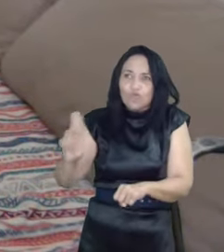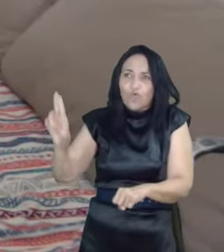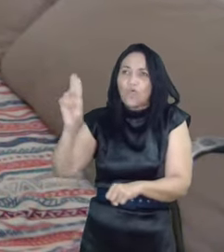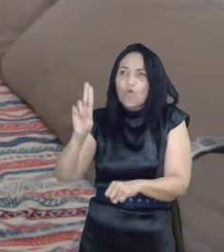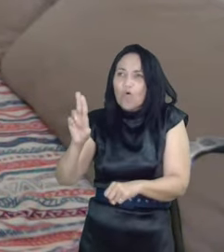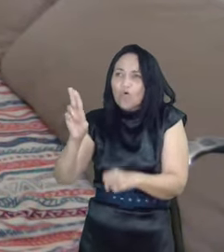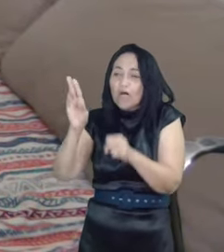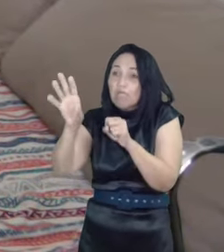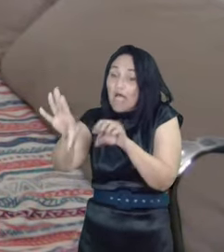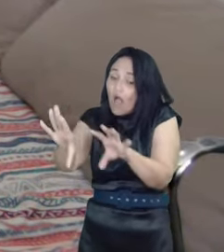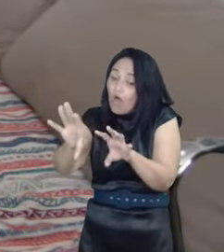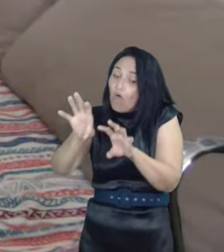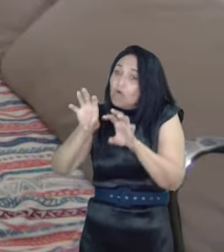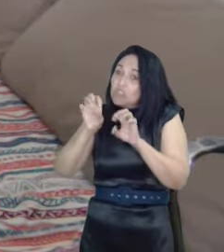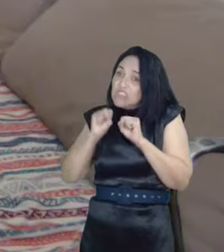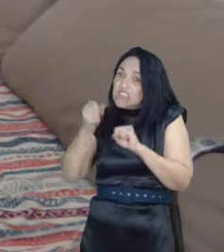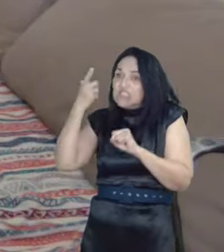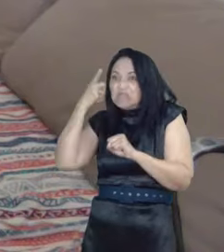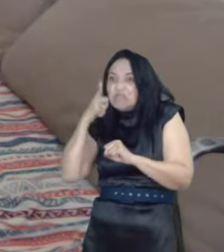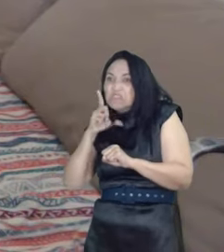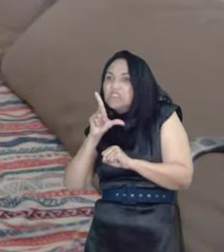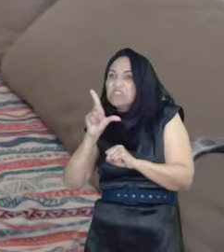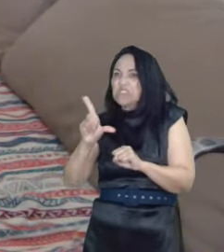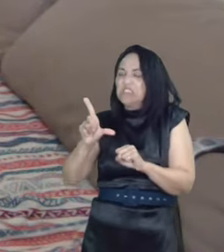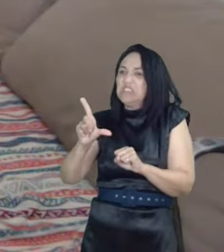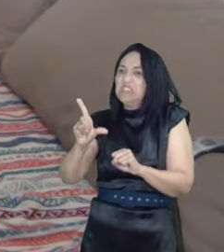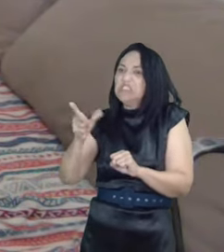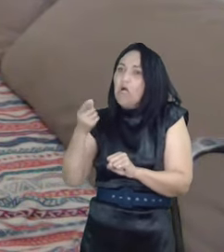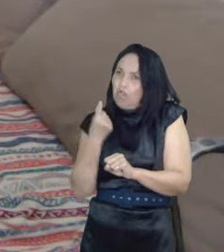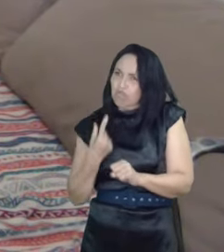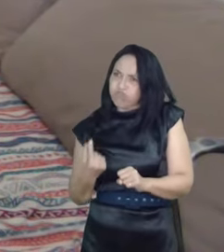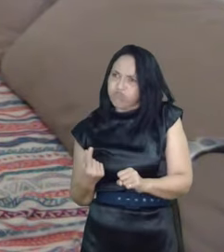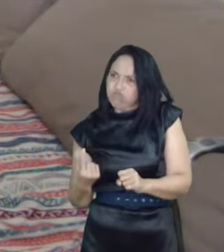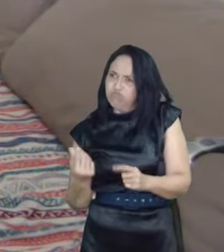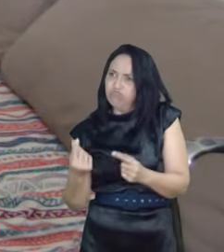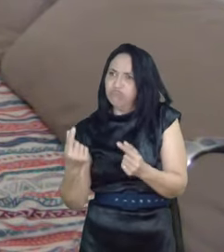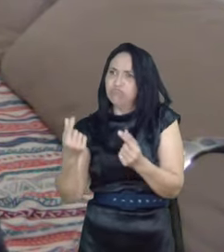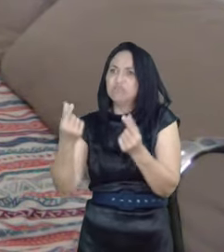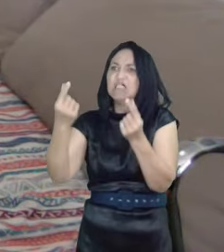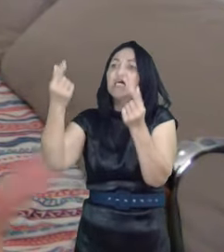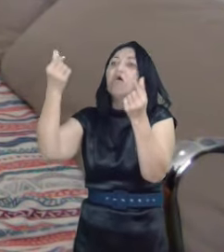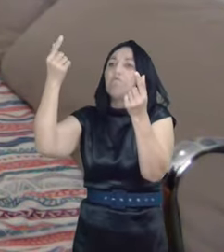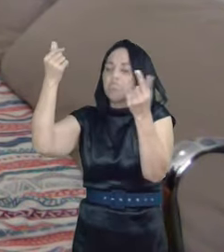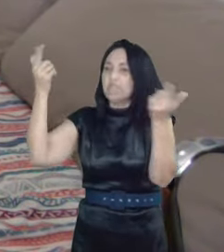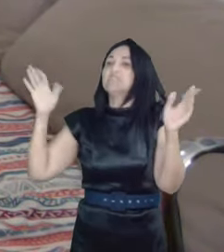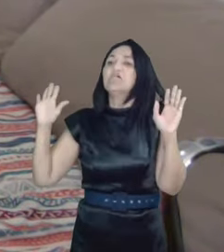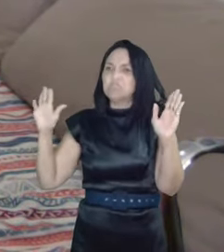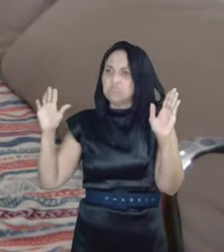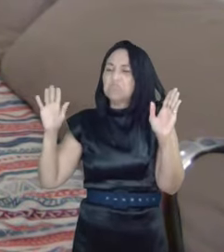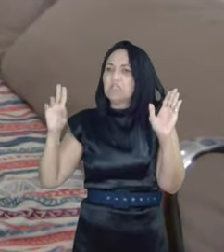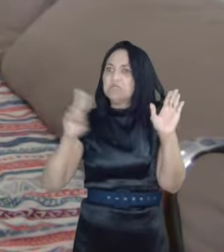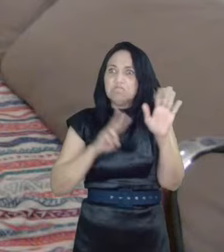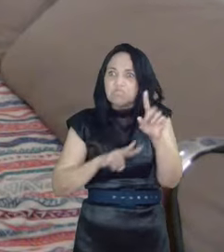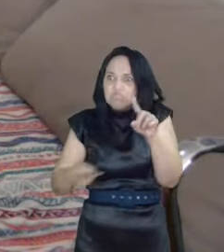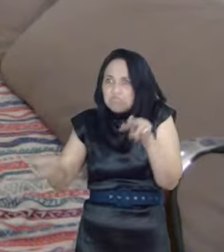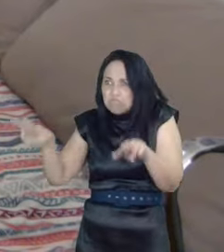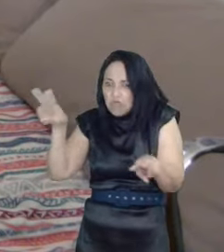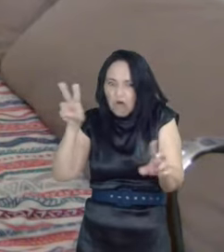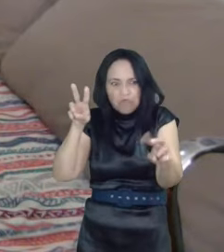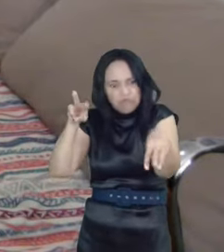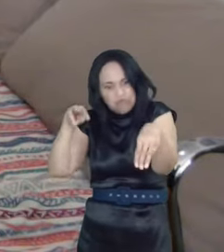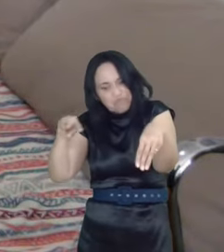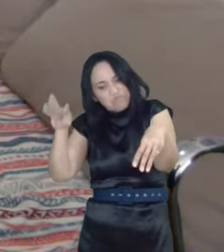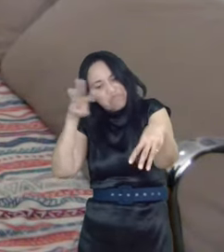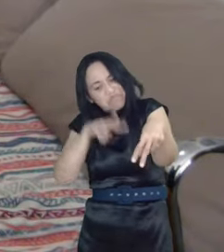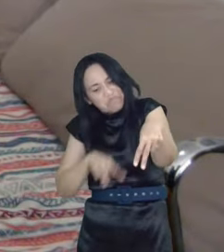né? Porque quanto mais absurda for uma história, mais ela vai gerando engajamento, mais ela traz visibilidade para aquela plataforma.